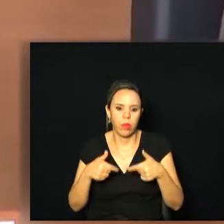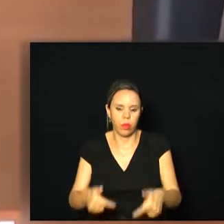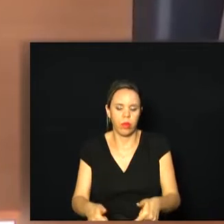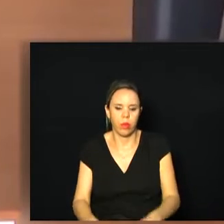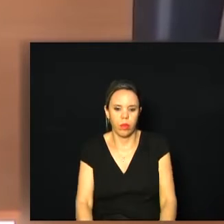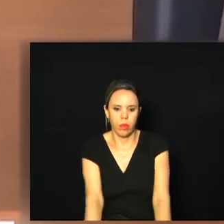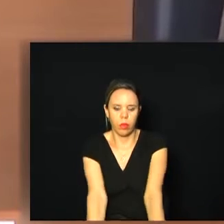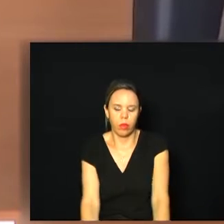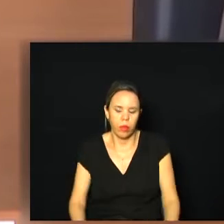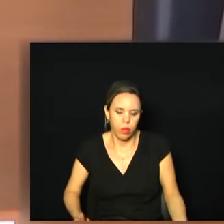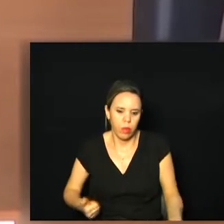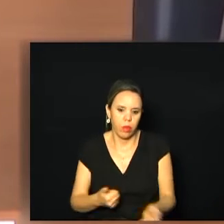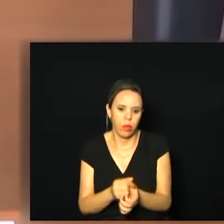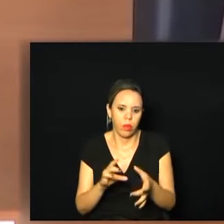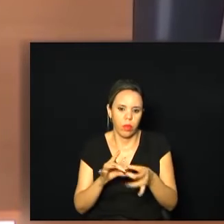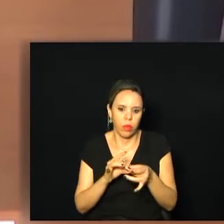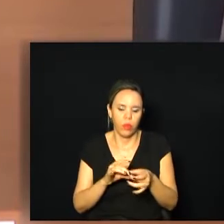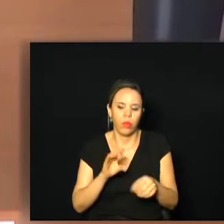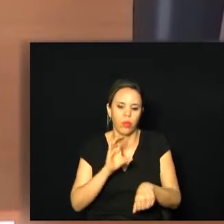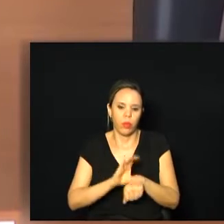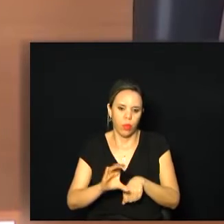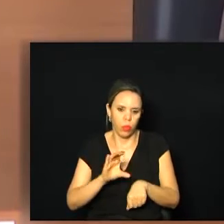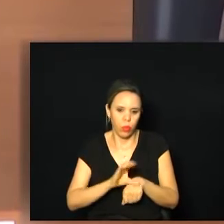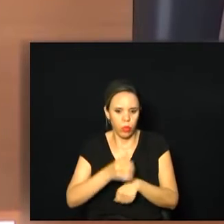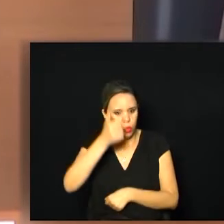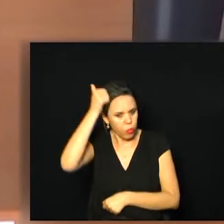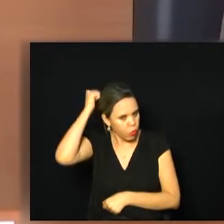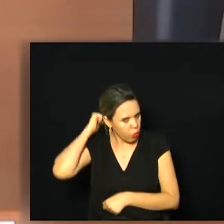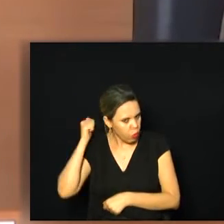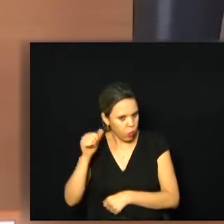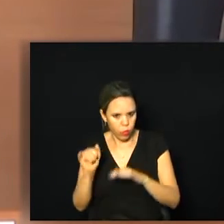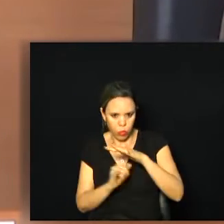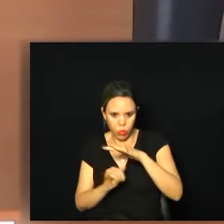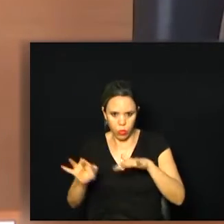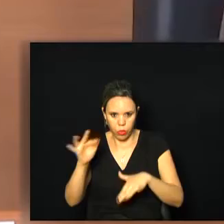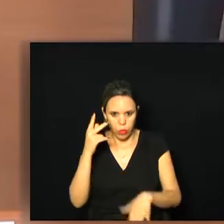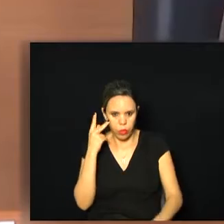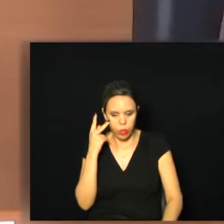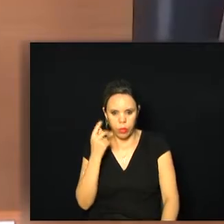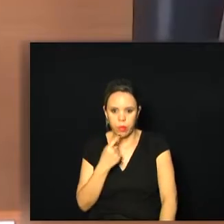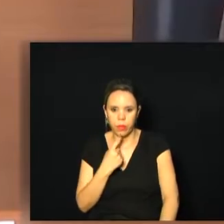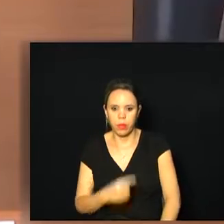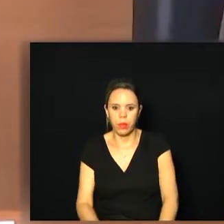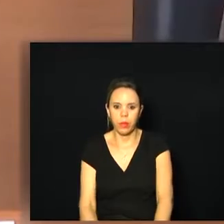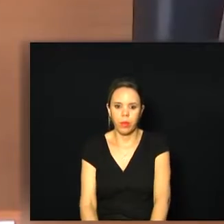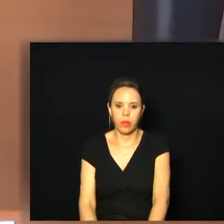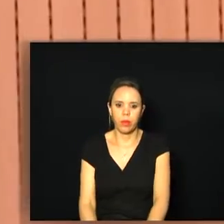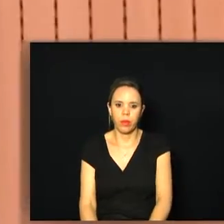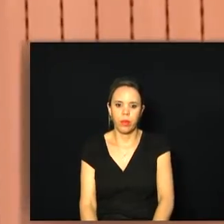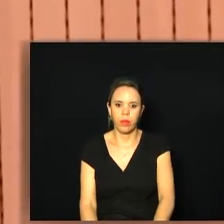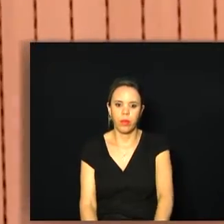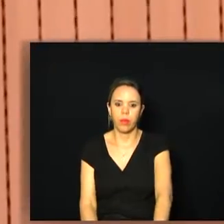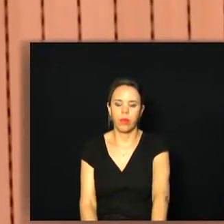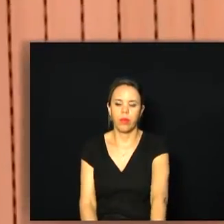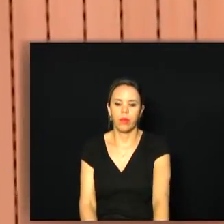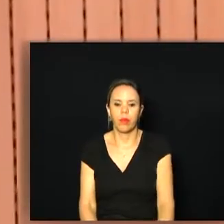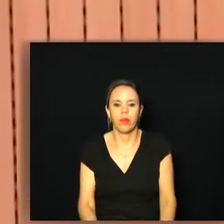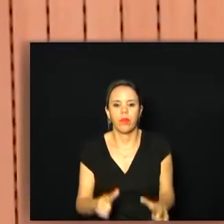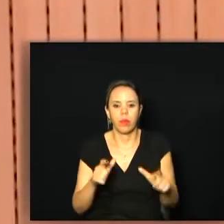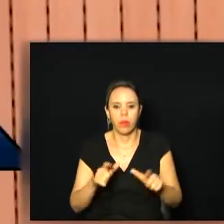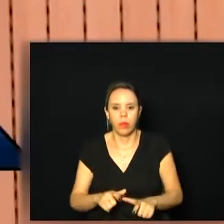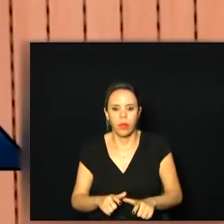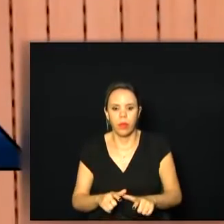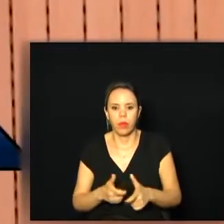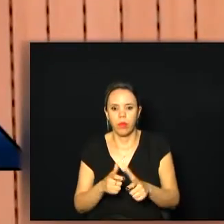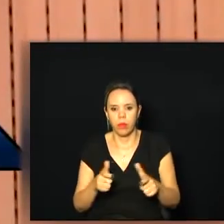de aproximar os cursinhos populares do Instituto Federal São Paulo, campus aqui de Campinas. É um território